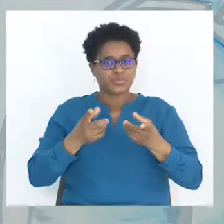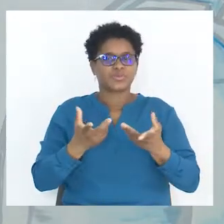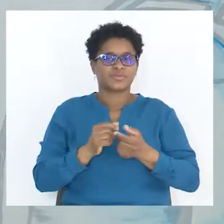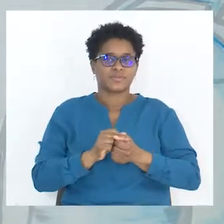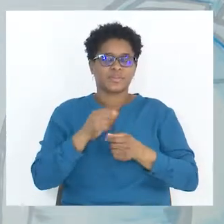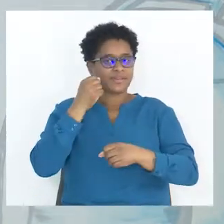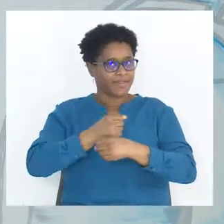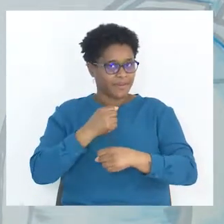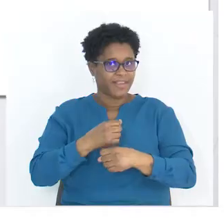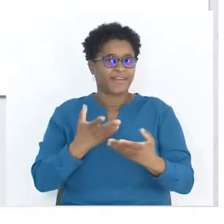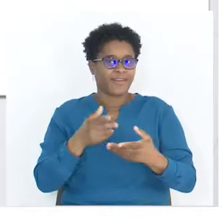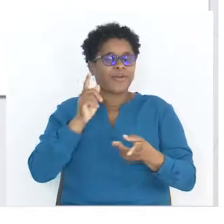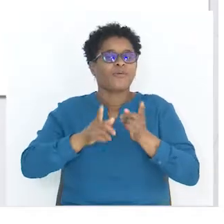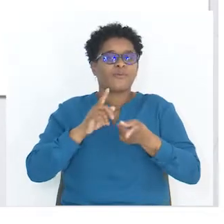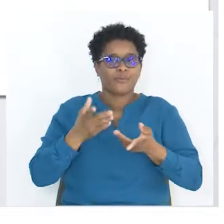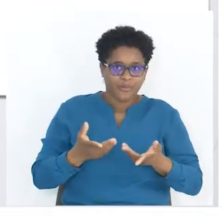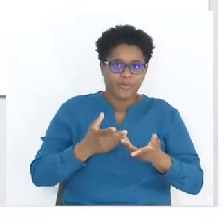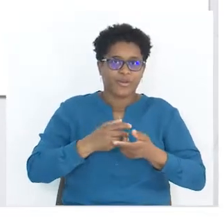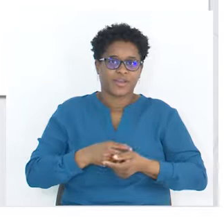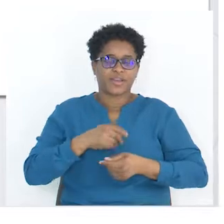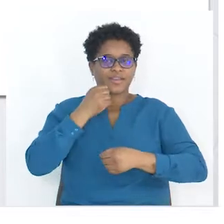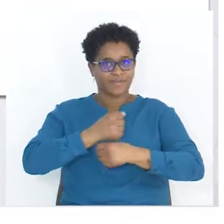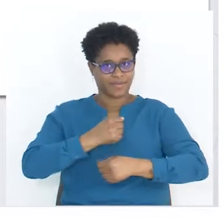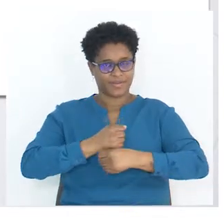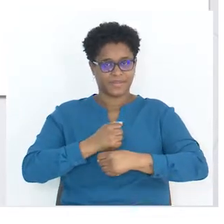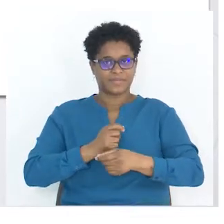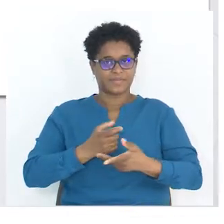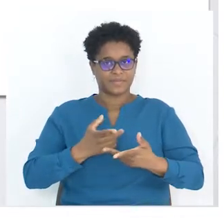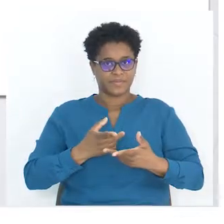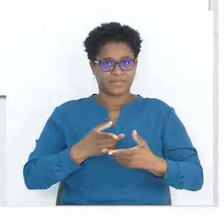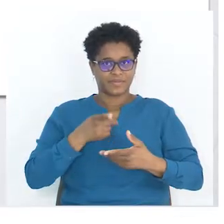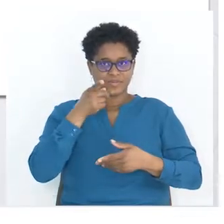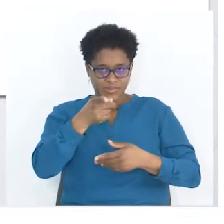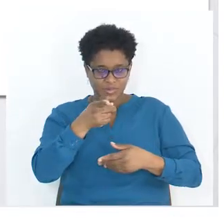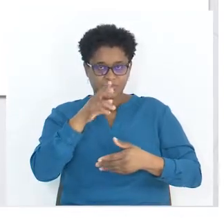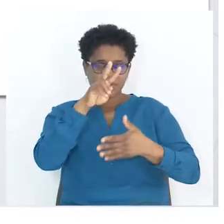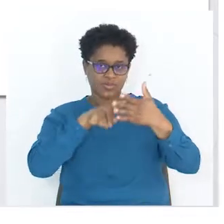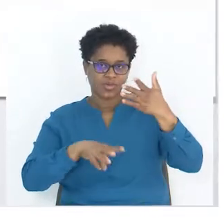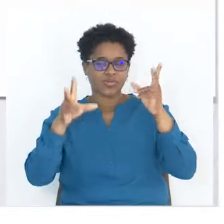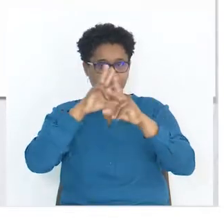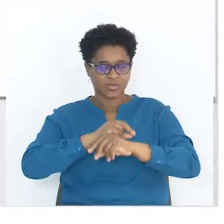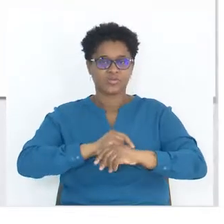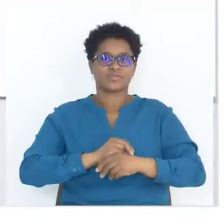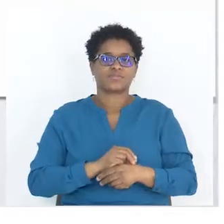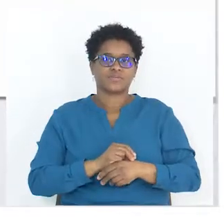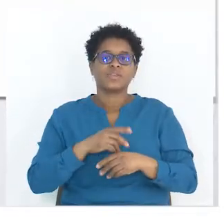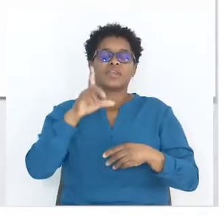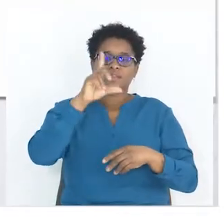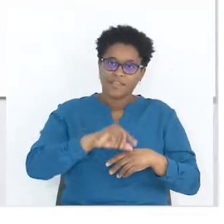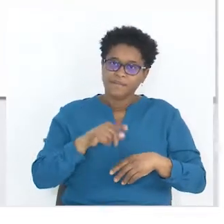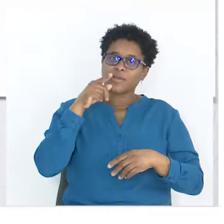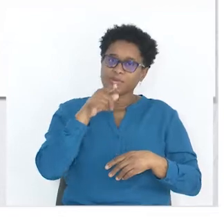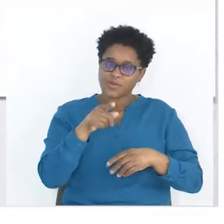então, trabalhar aquilo que é produção tua de um outro texto. Ainda,